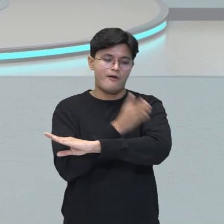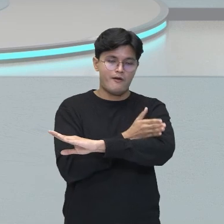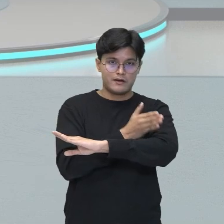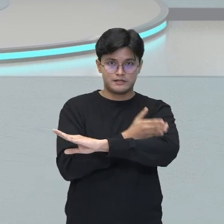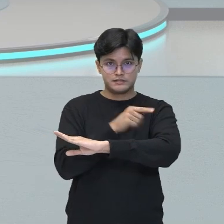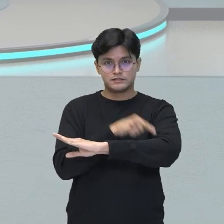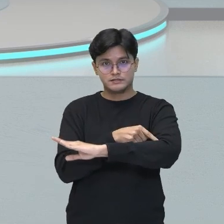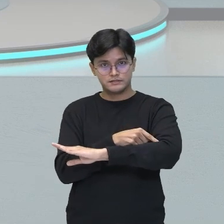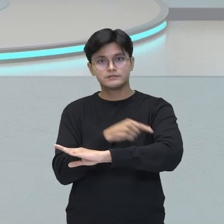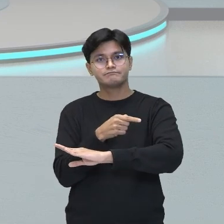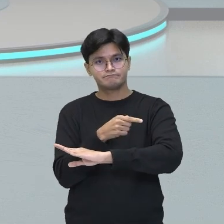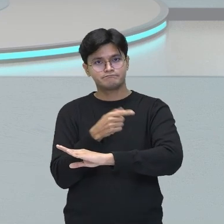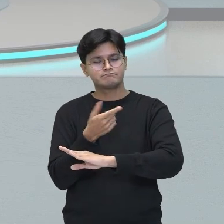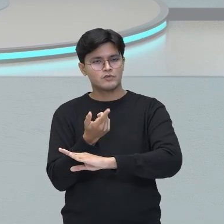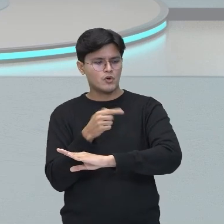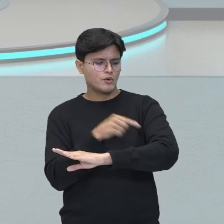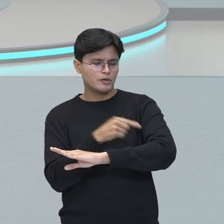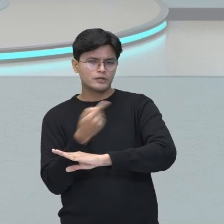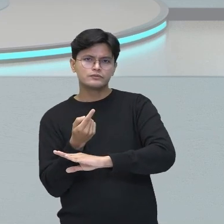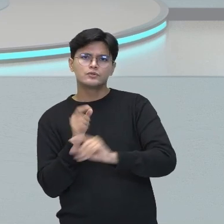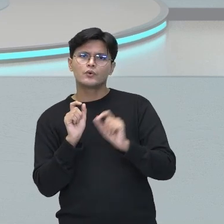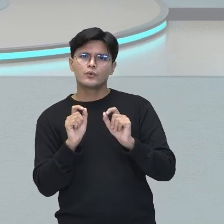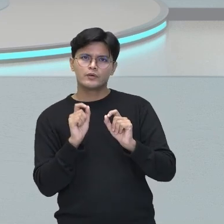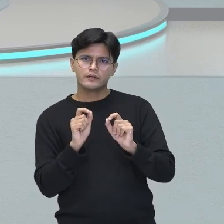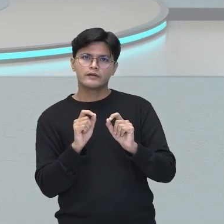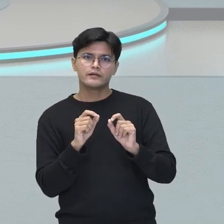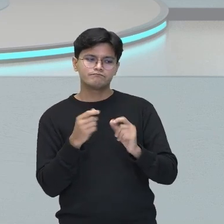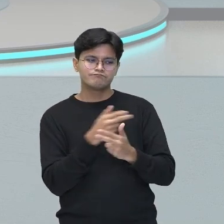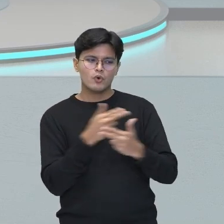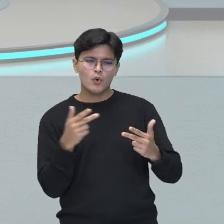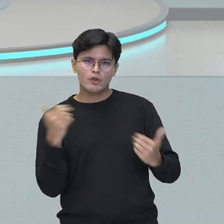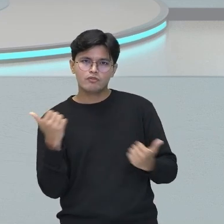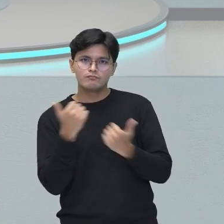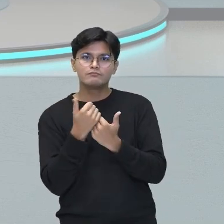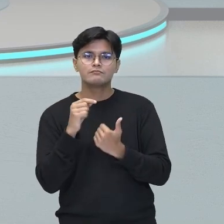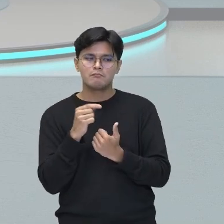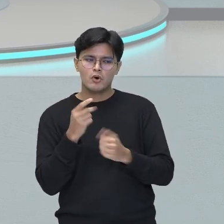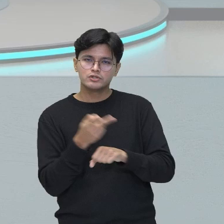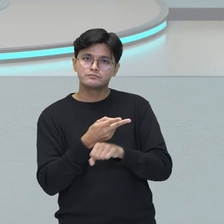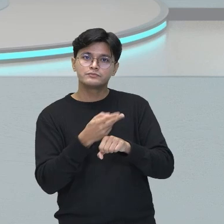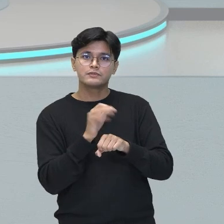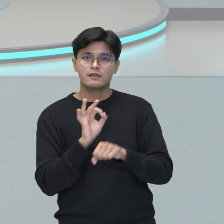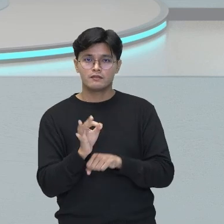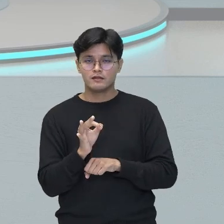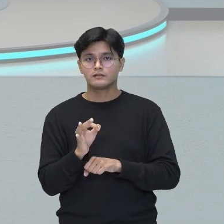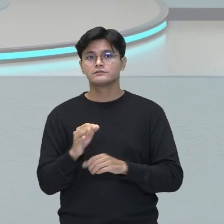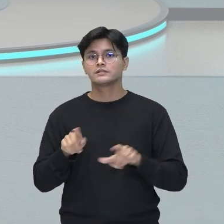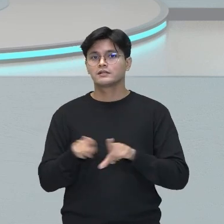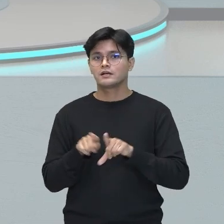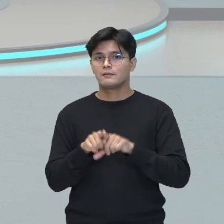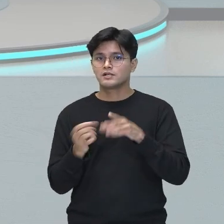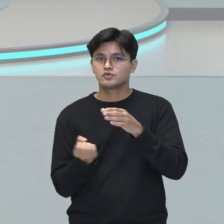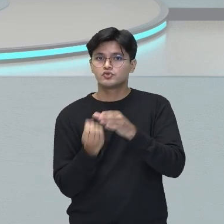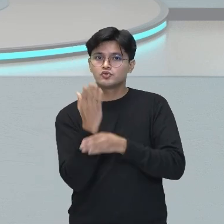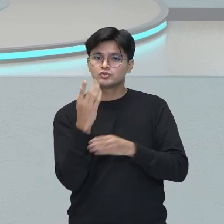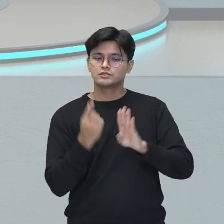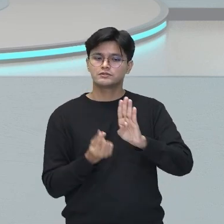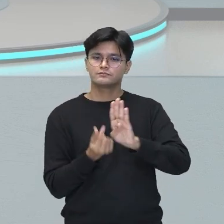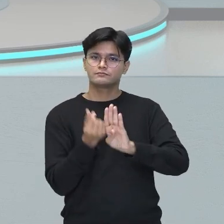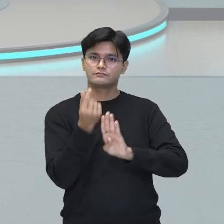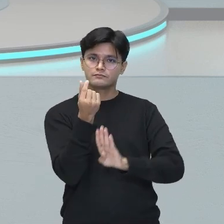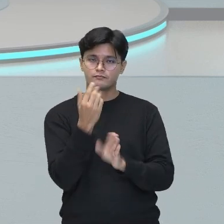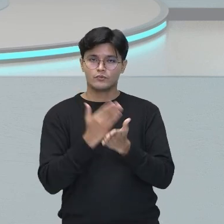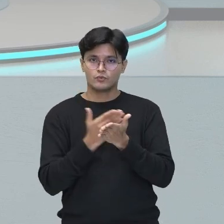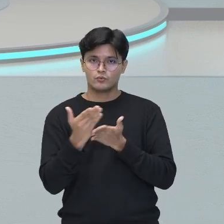algumas coisas que possa dar suporte surgimento da burguesia aí já começa